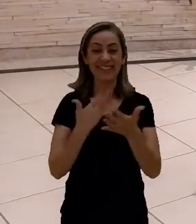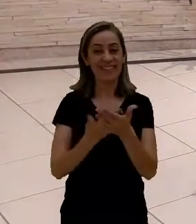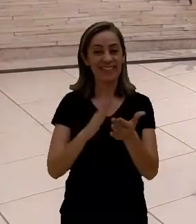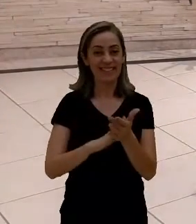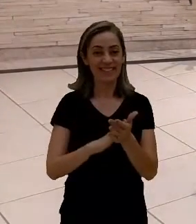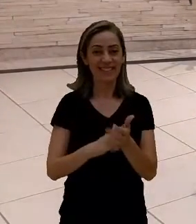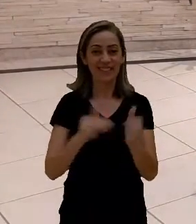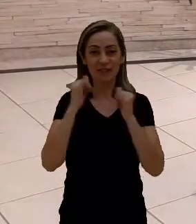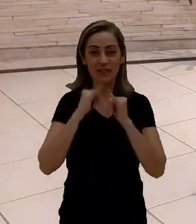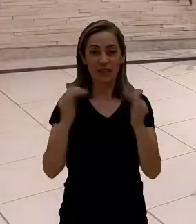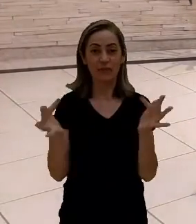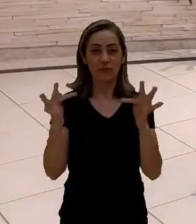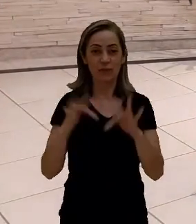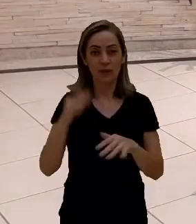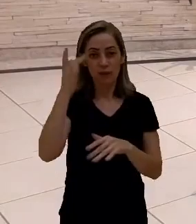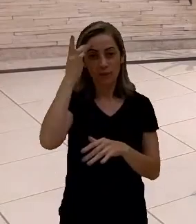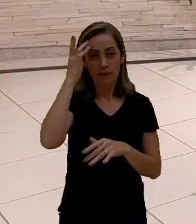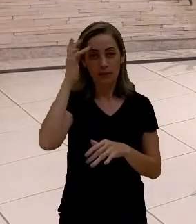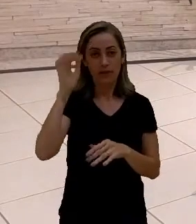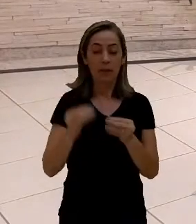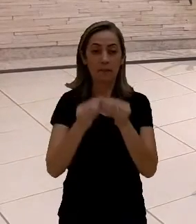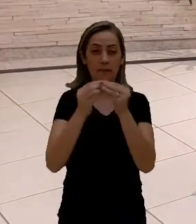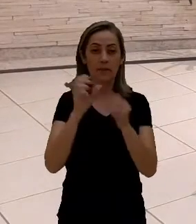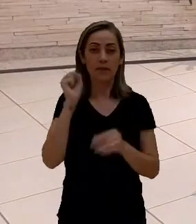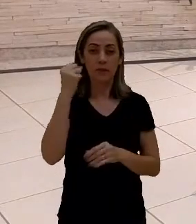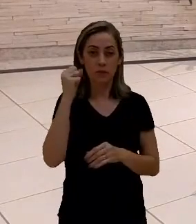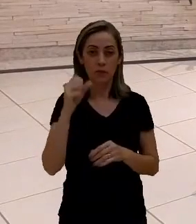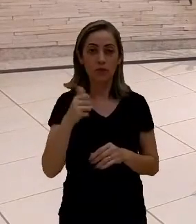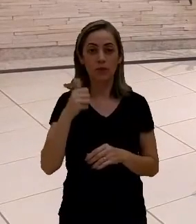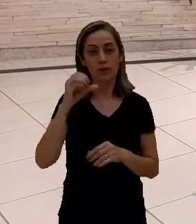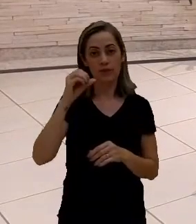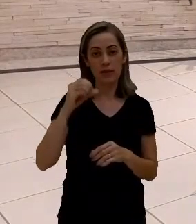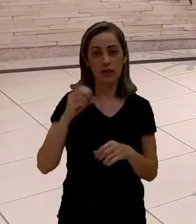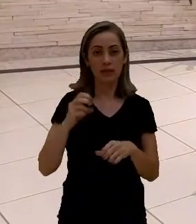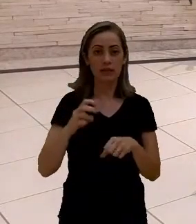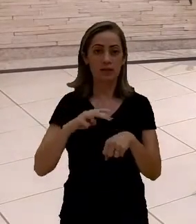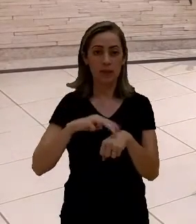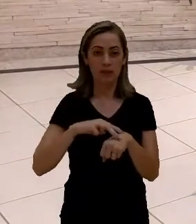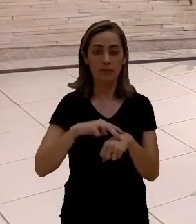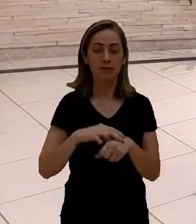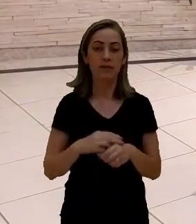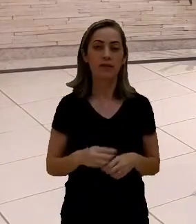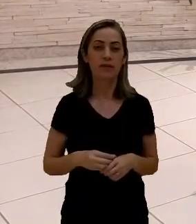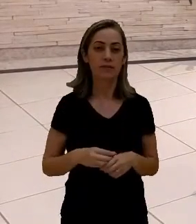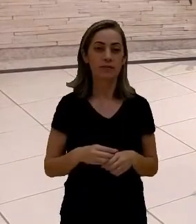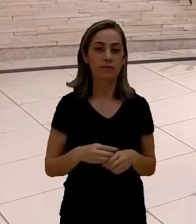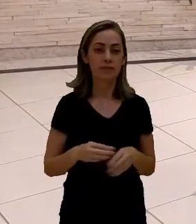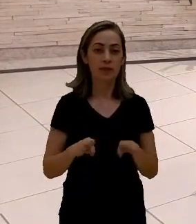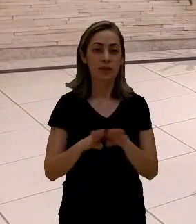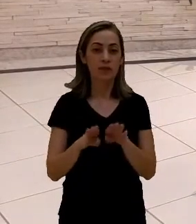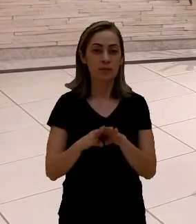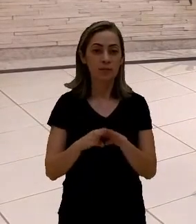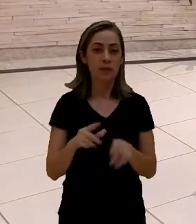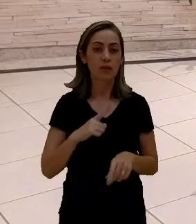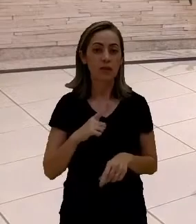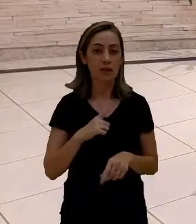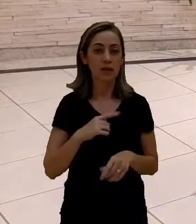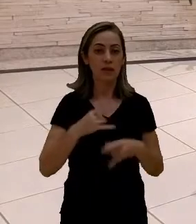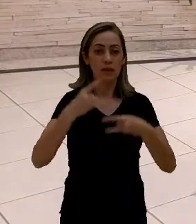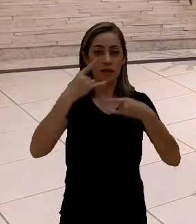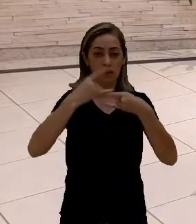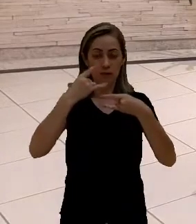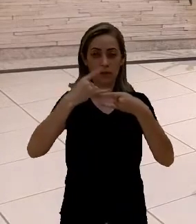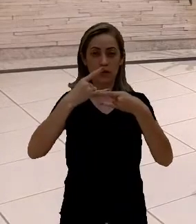finais amanhã nós temos a missa às 8 e às 10 da manhã Lembrando que a missa das 10 da manhã tem a transmissão